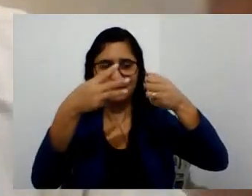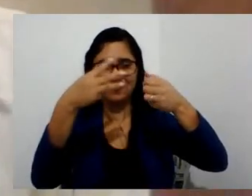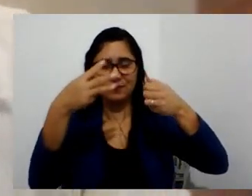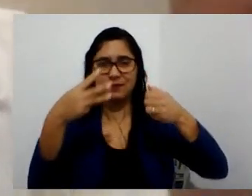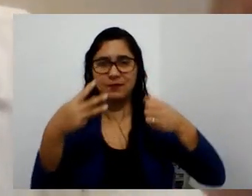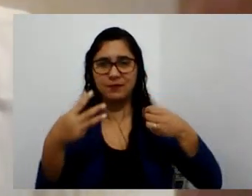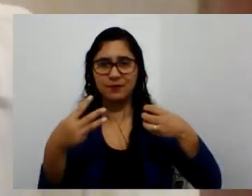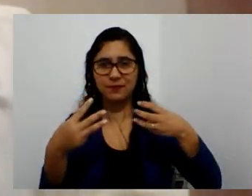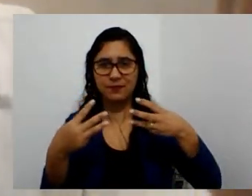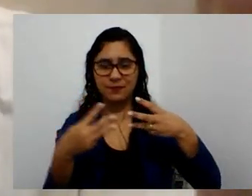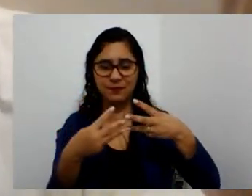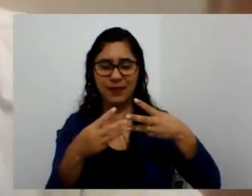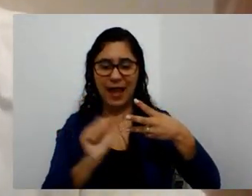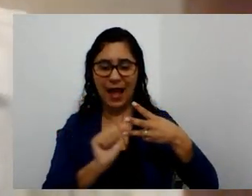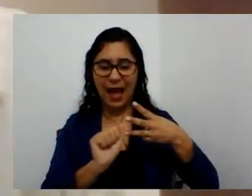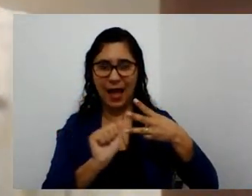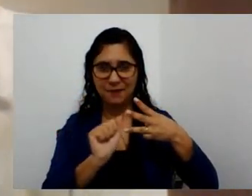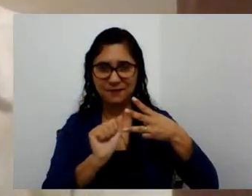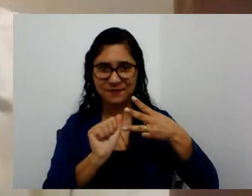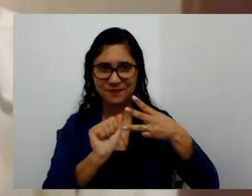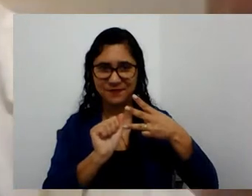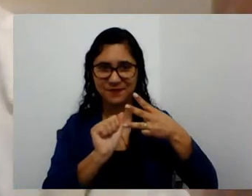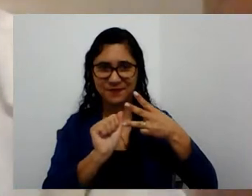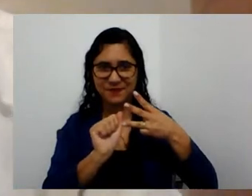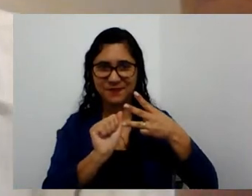Mais uma chacoalhadinha aqui, indevida.